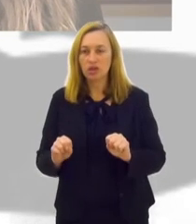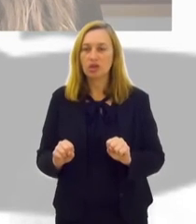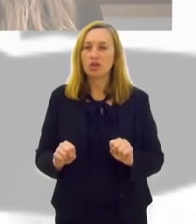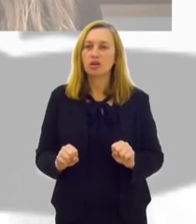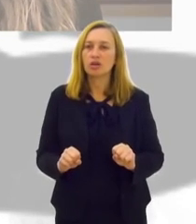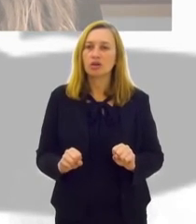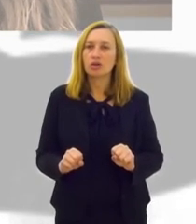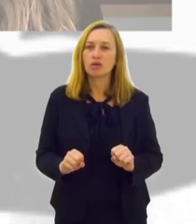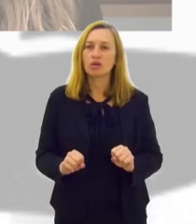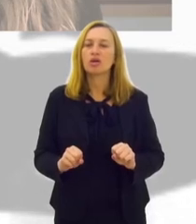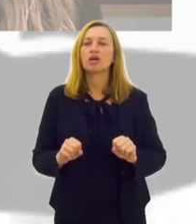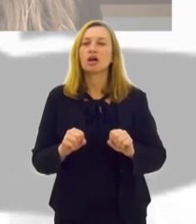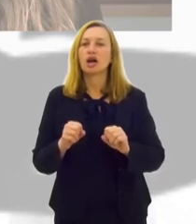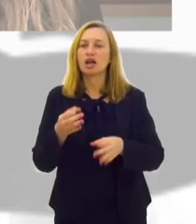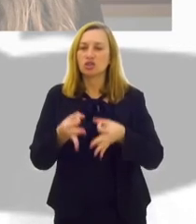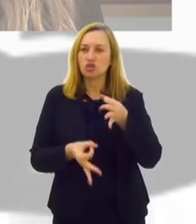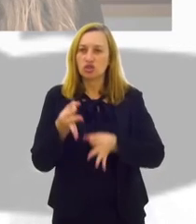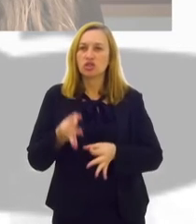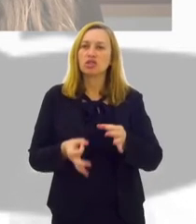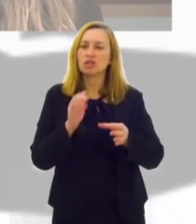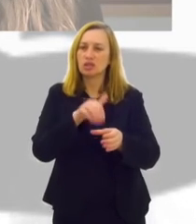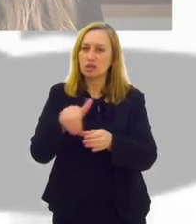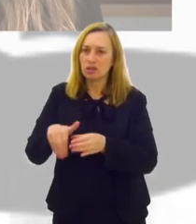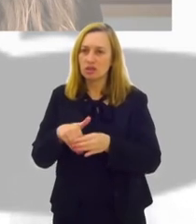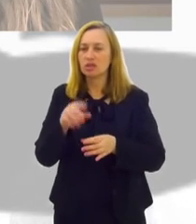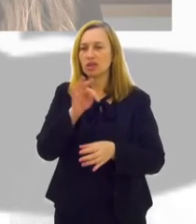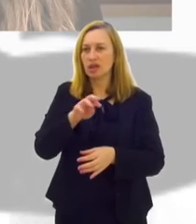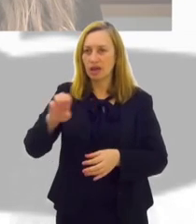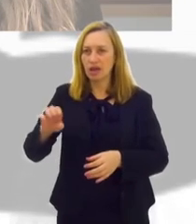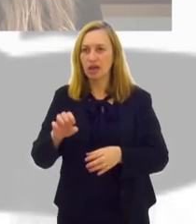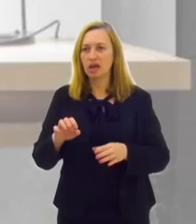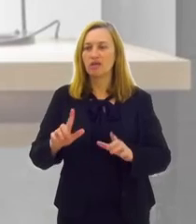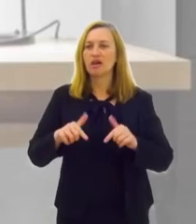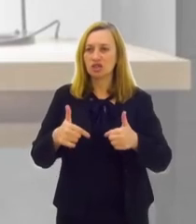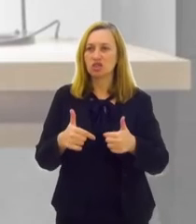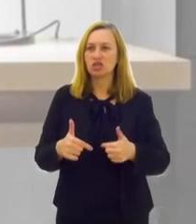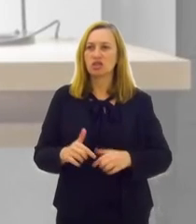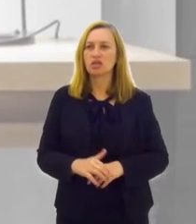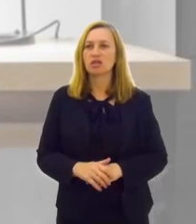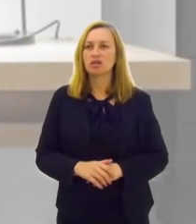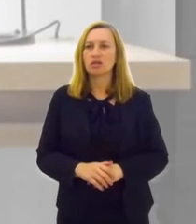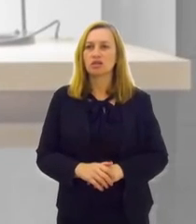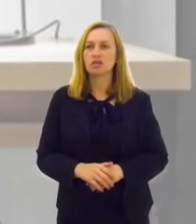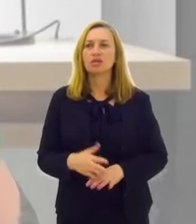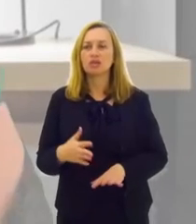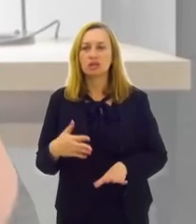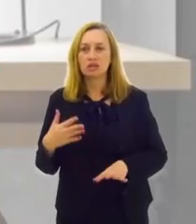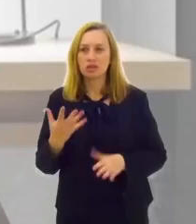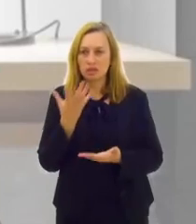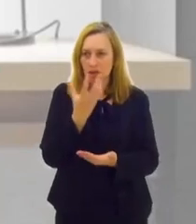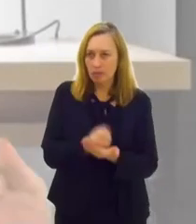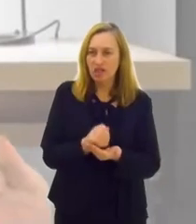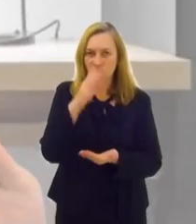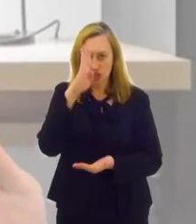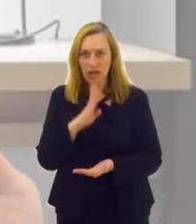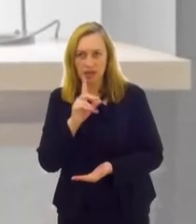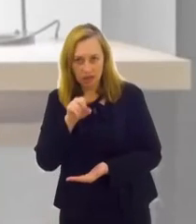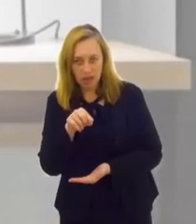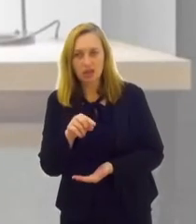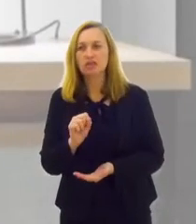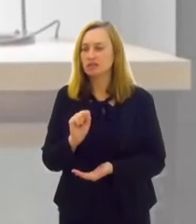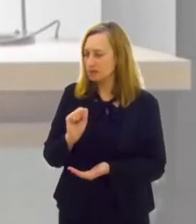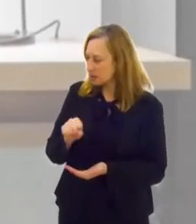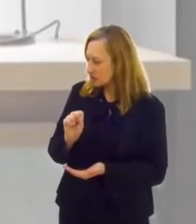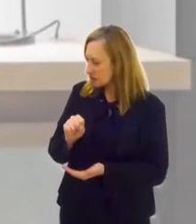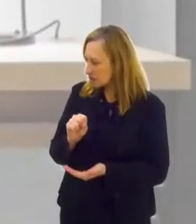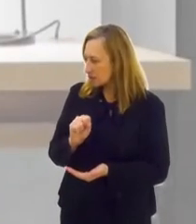que a Justiça Eleitoral, né, o TRE, vai tomar todas as providências. A Que esse a mensagem gente tem. baixa gratuitamente,